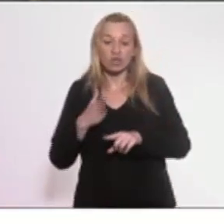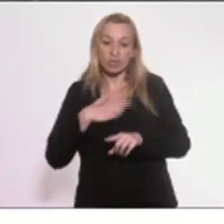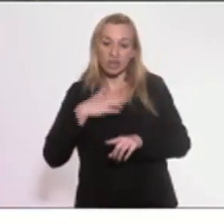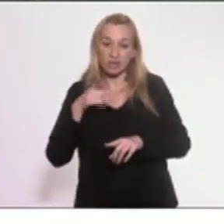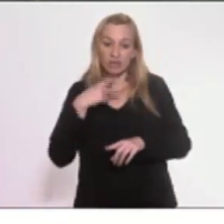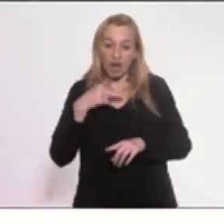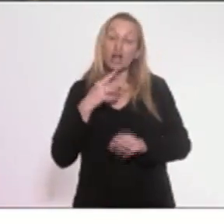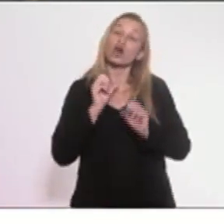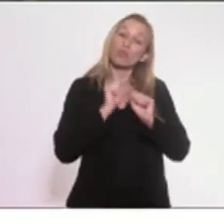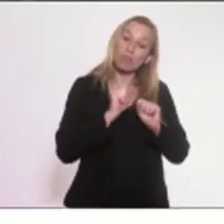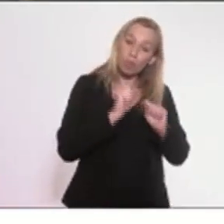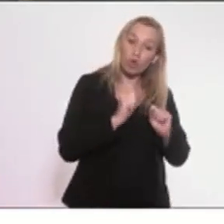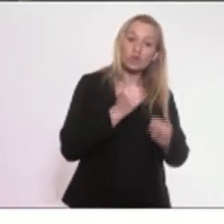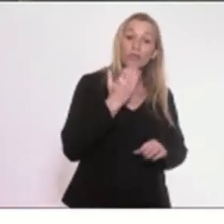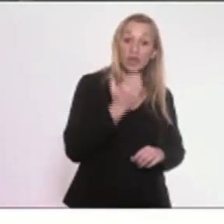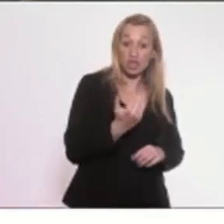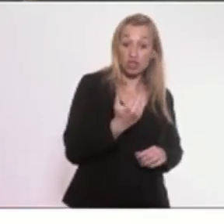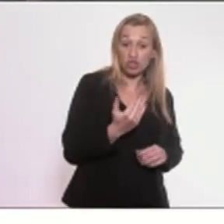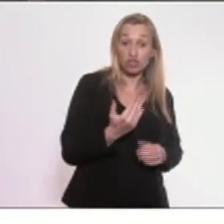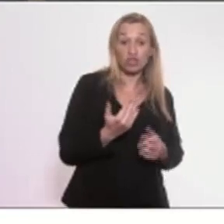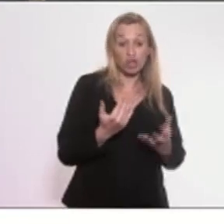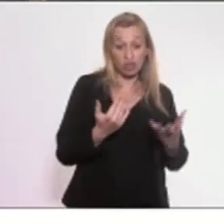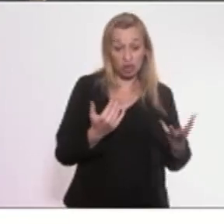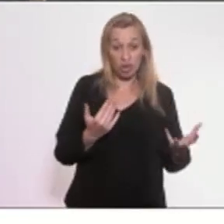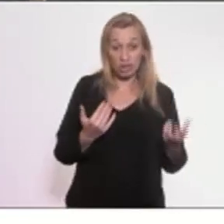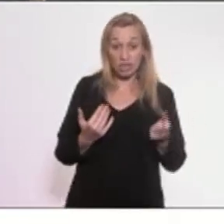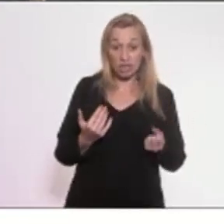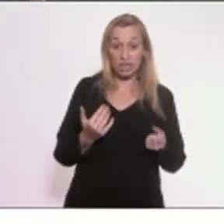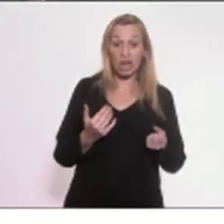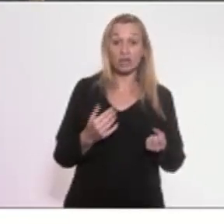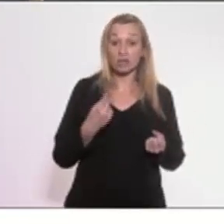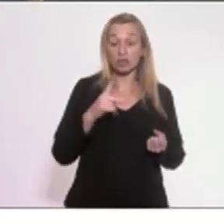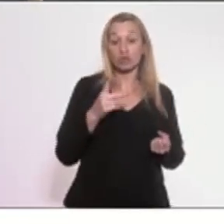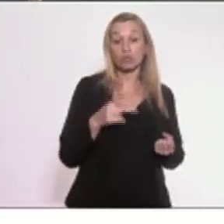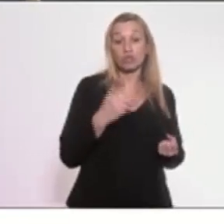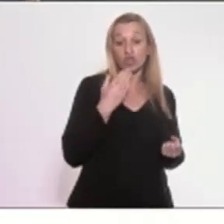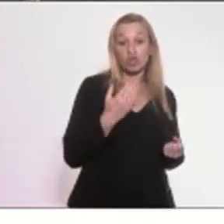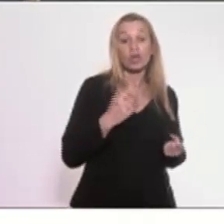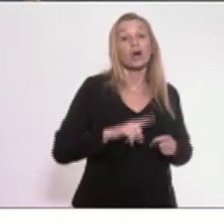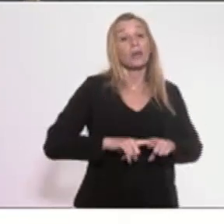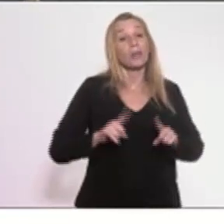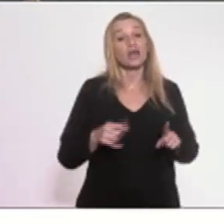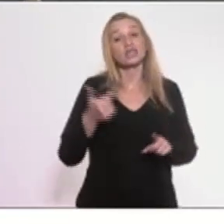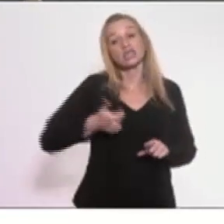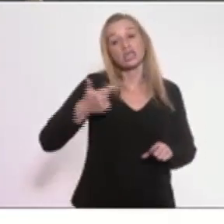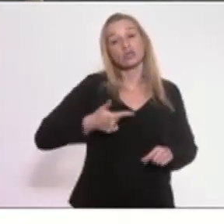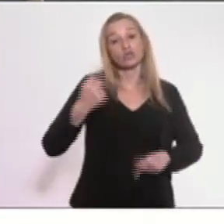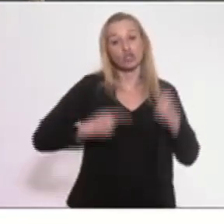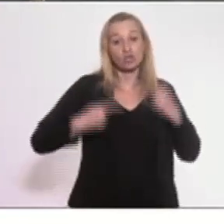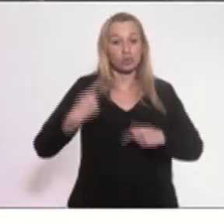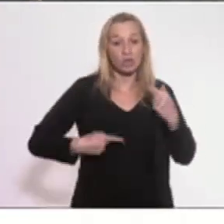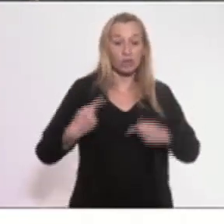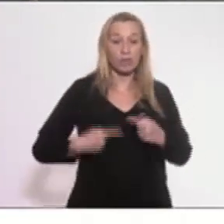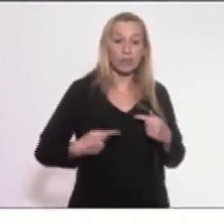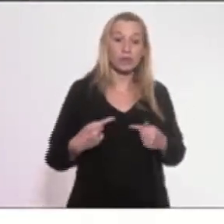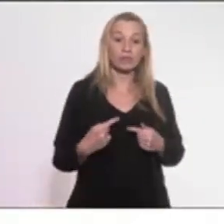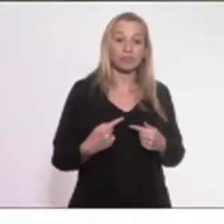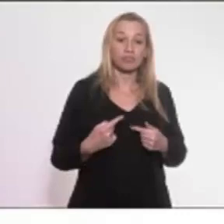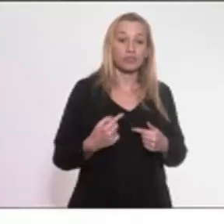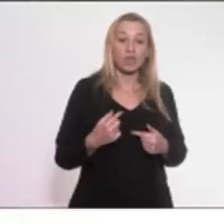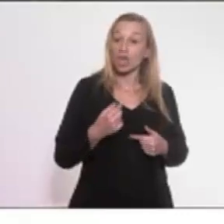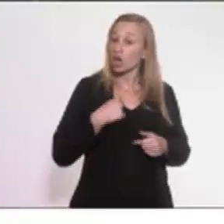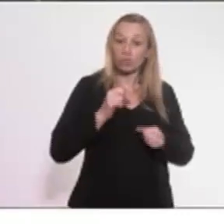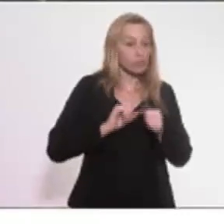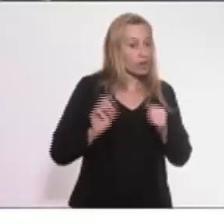acolher o pedido dos senhores e senhoras deputados, mas já dizendo o seguinte, em segunda discussão, e eu não farei